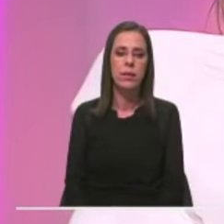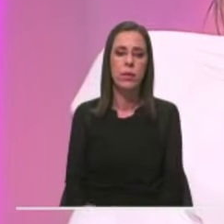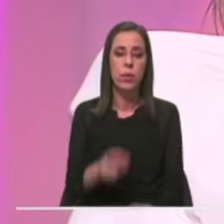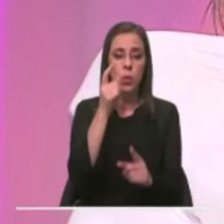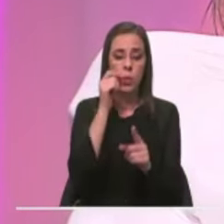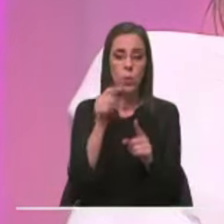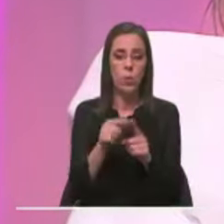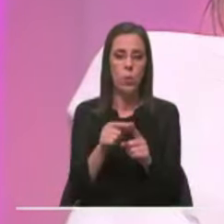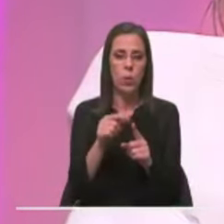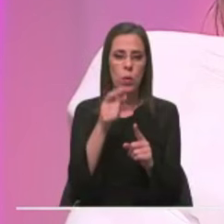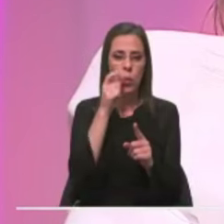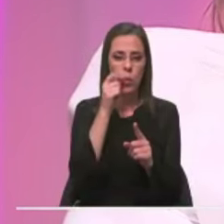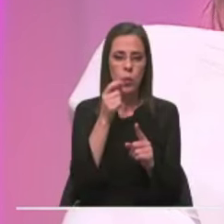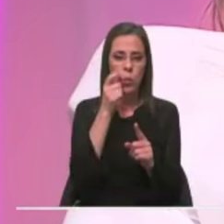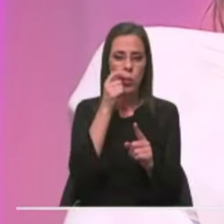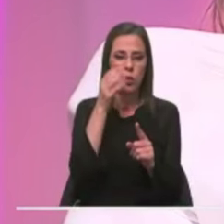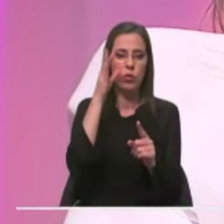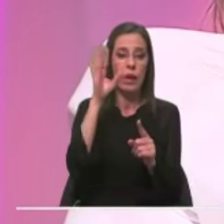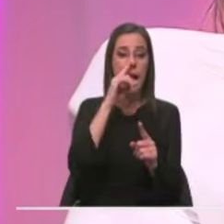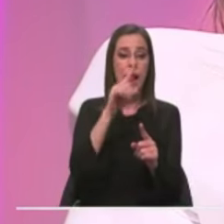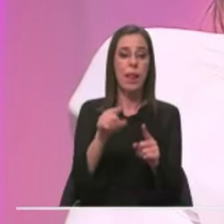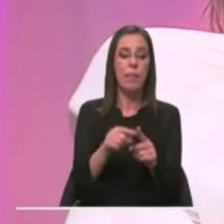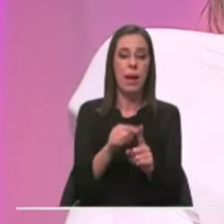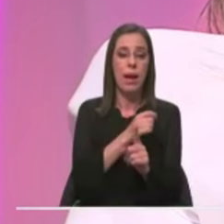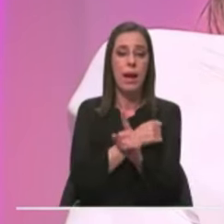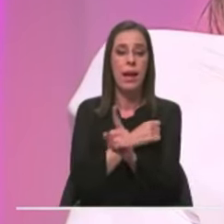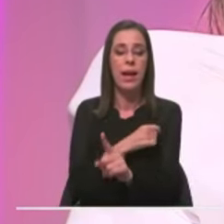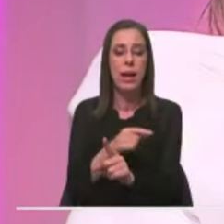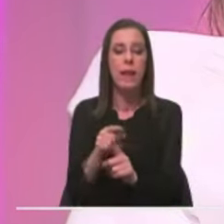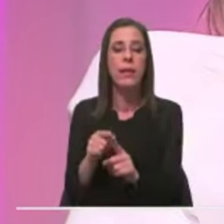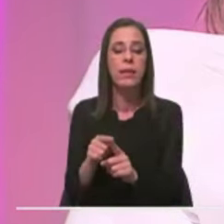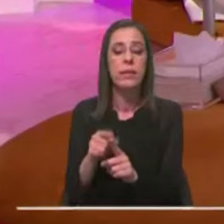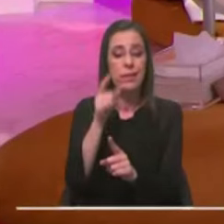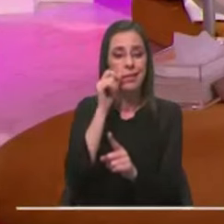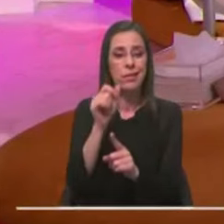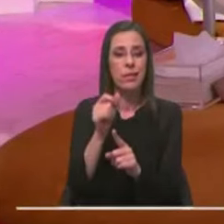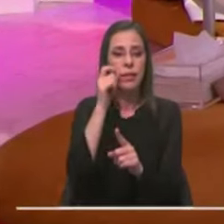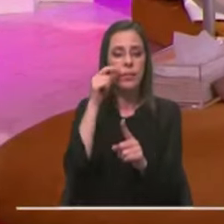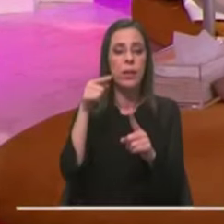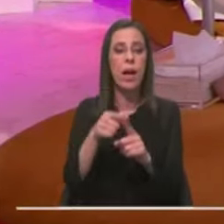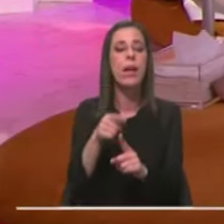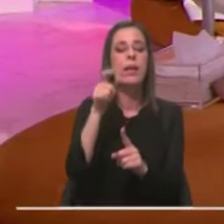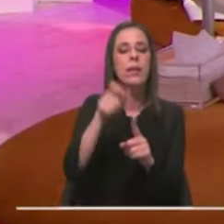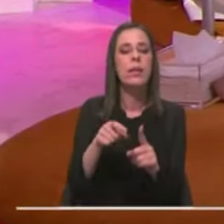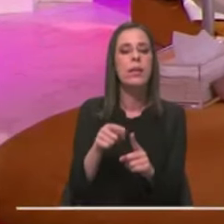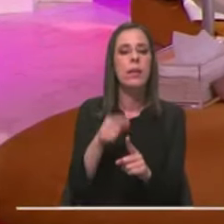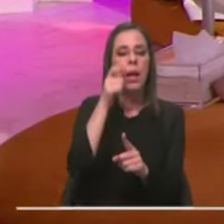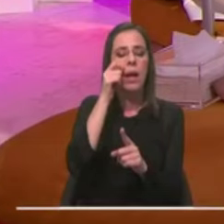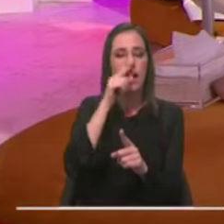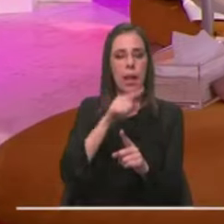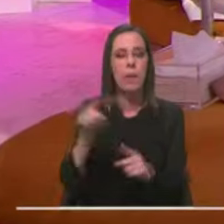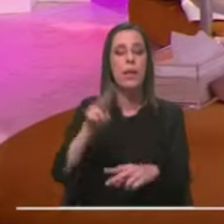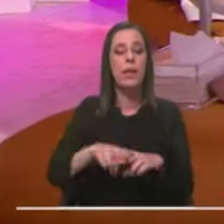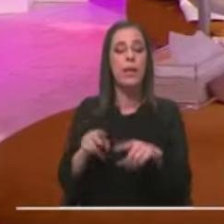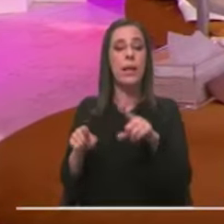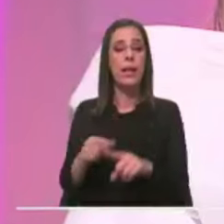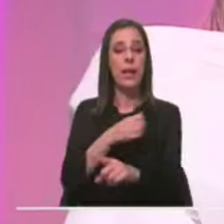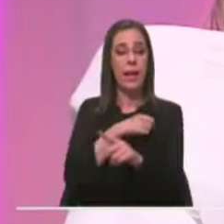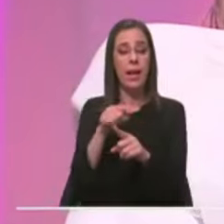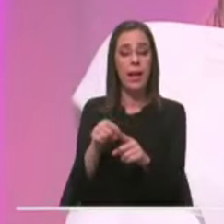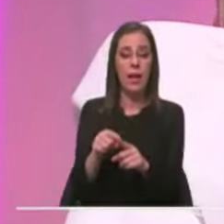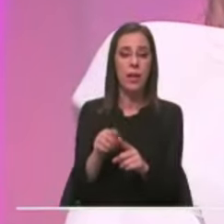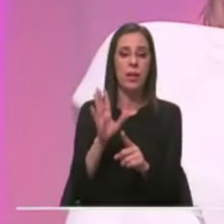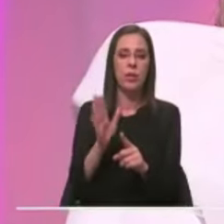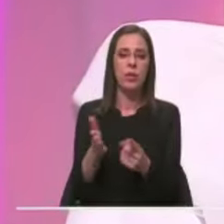bruckner é isso não é ah essa casa que mais T é o tal o tal indivíduo alemão que está preso exatamente essa